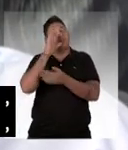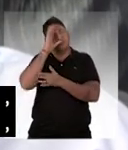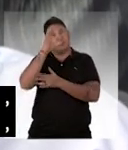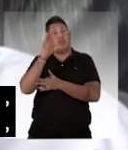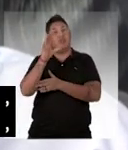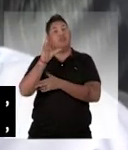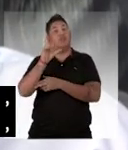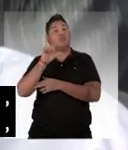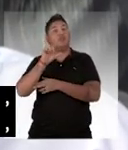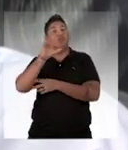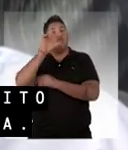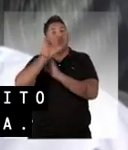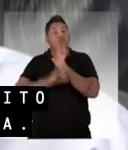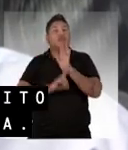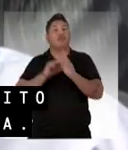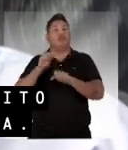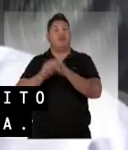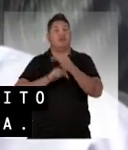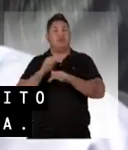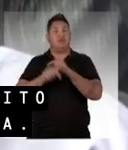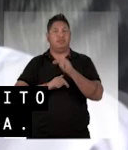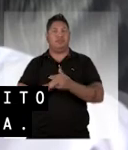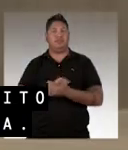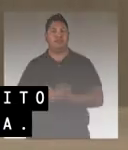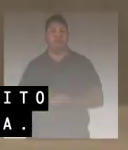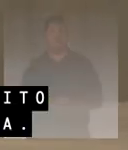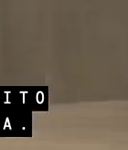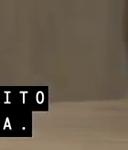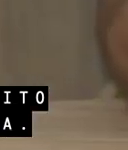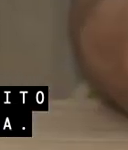facetas, especialmente o direito ambiental trabalhista.